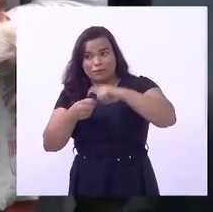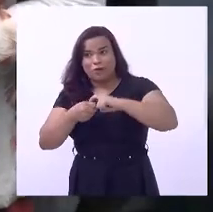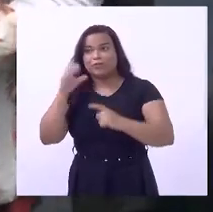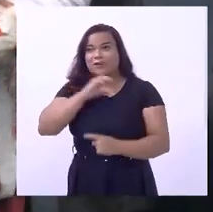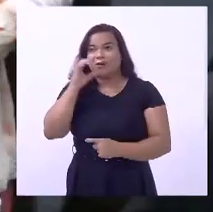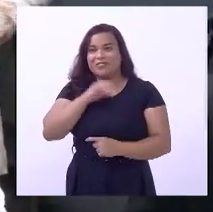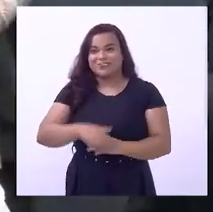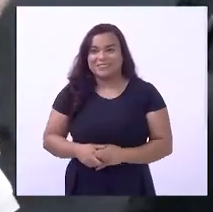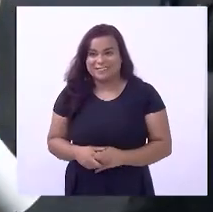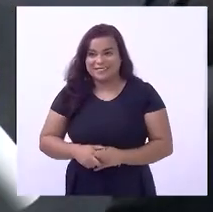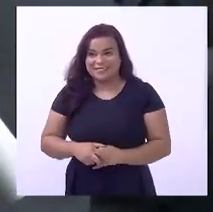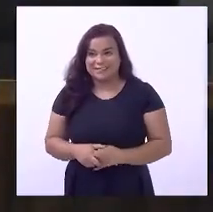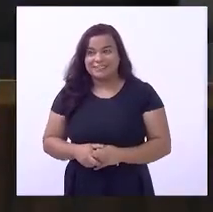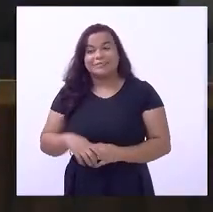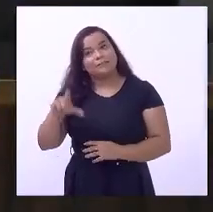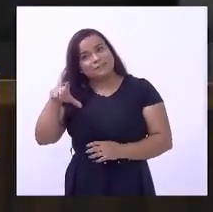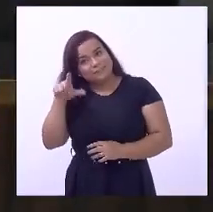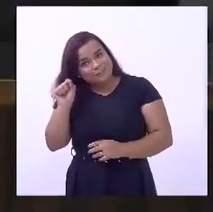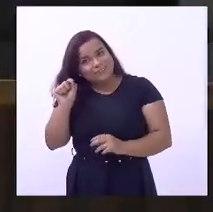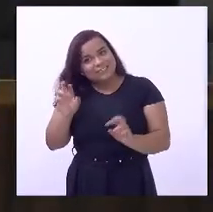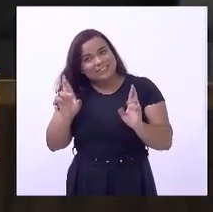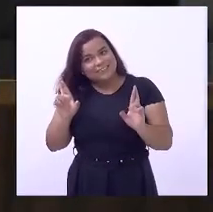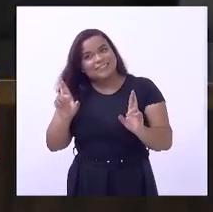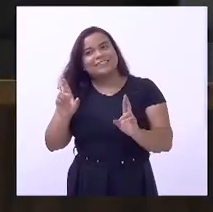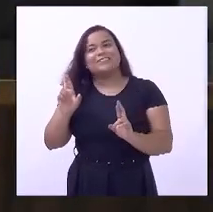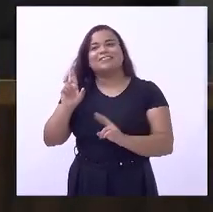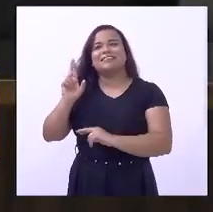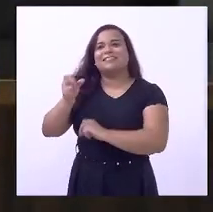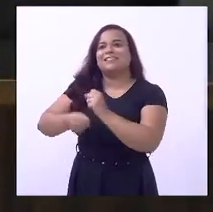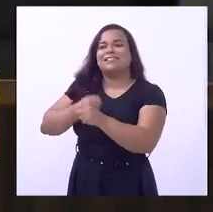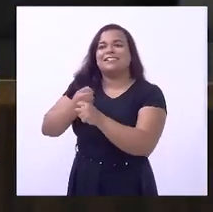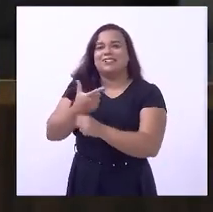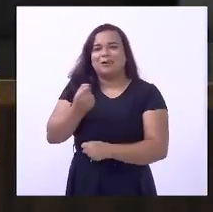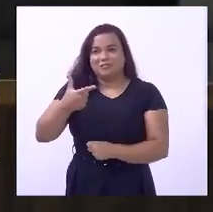de preferência em 2023, não é isso?